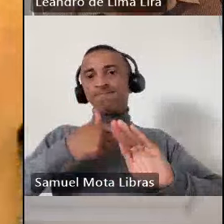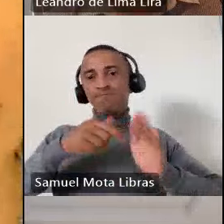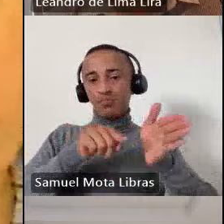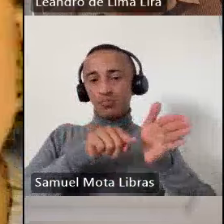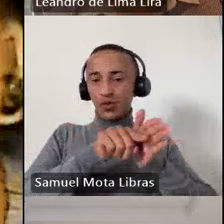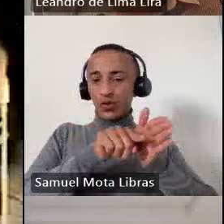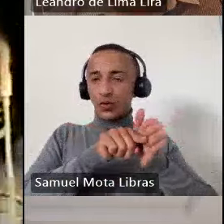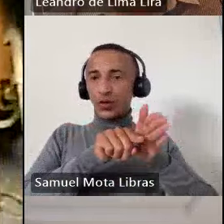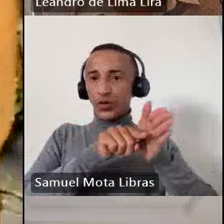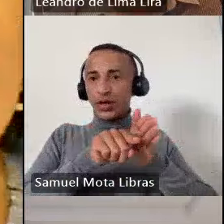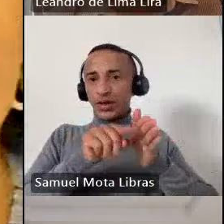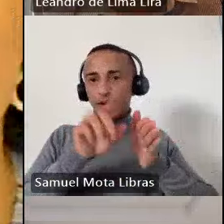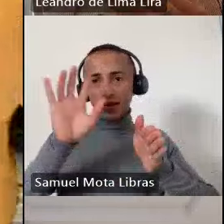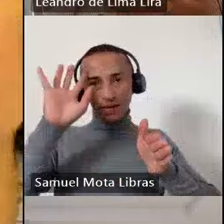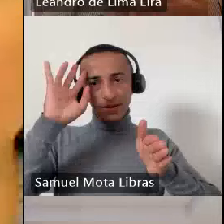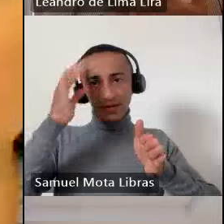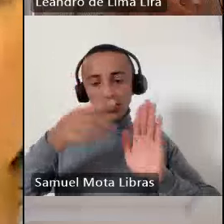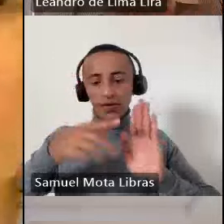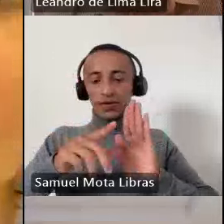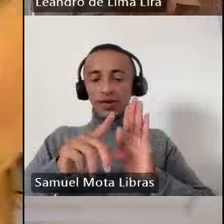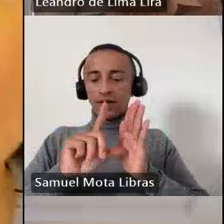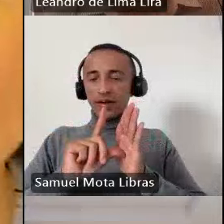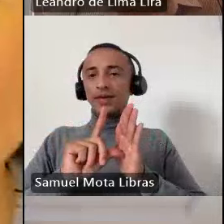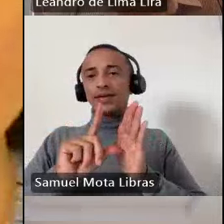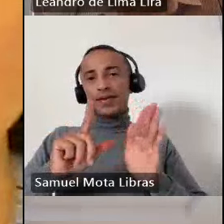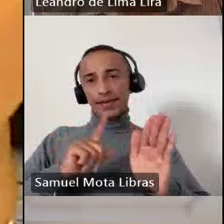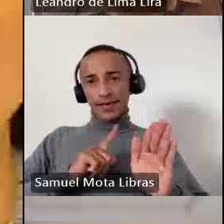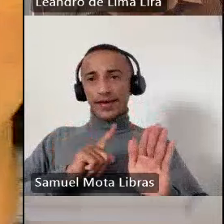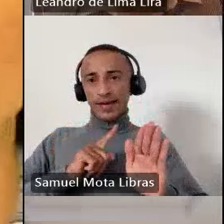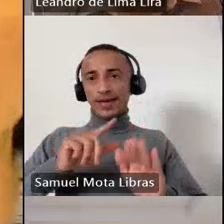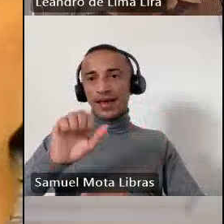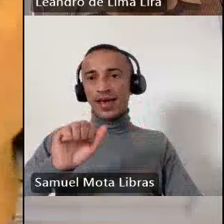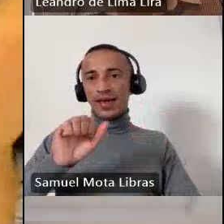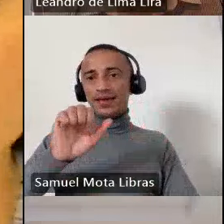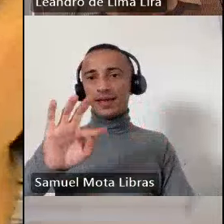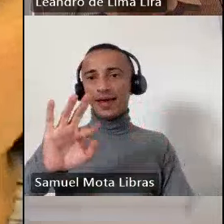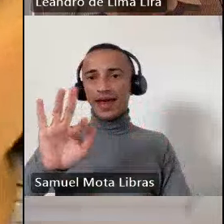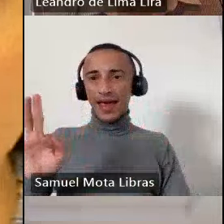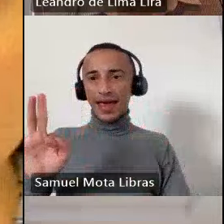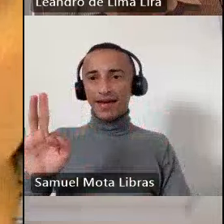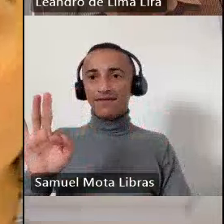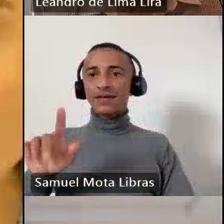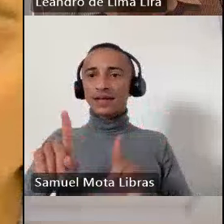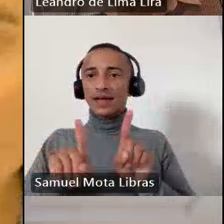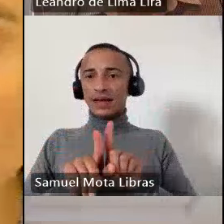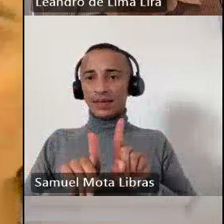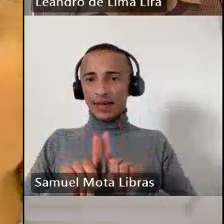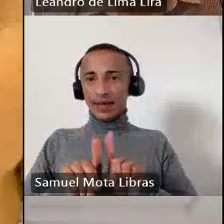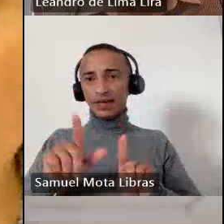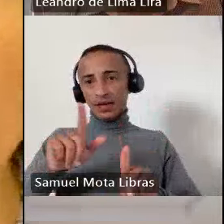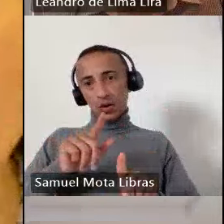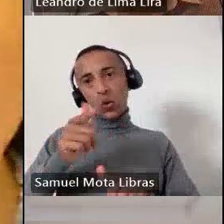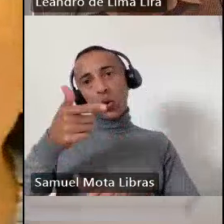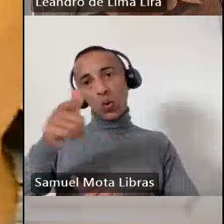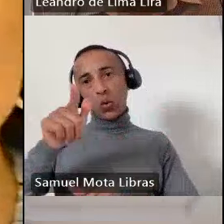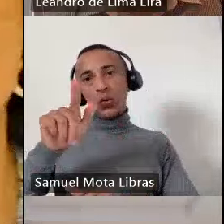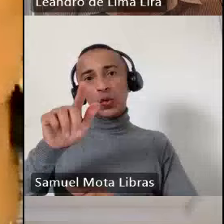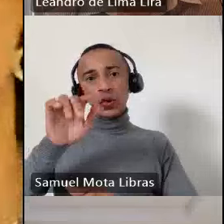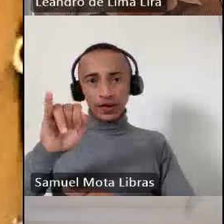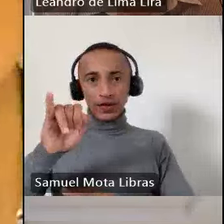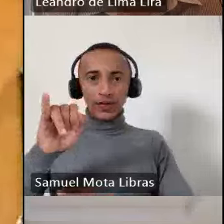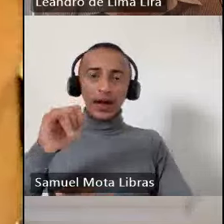ali tendo STF também tem os pareceres da AGU né E aí como eu falei tá em dúvida a